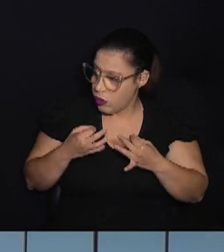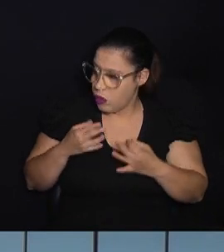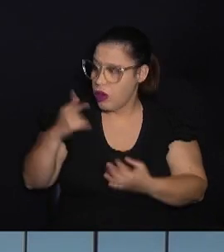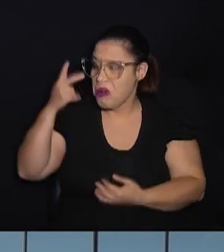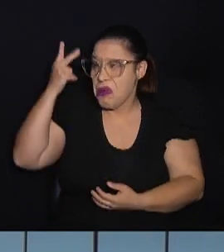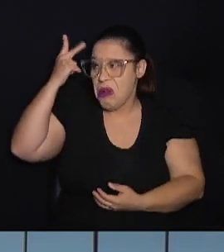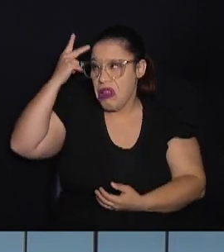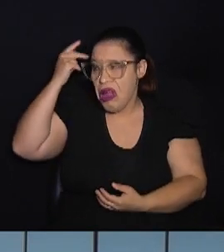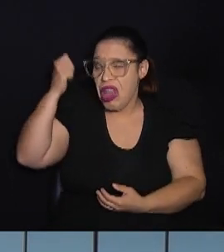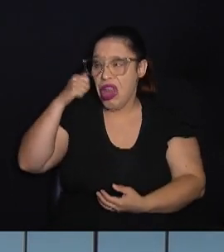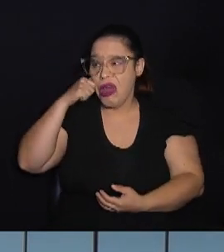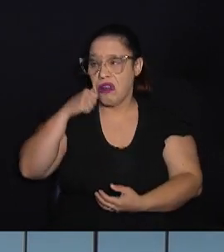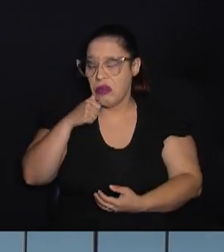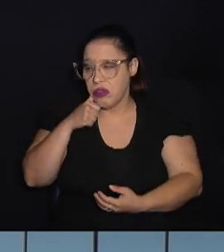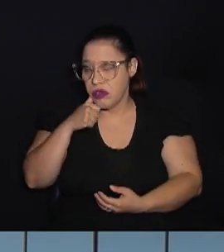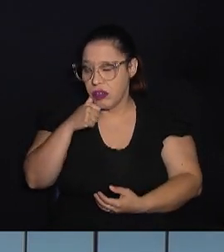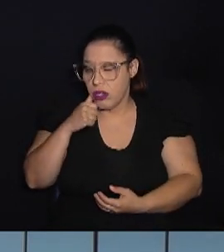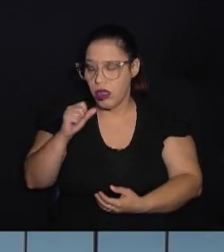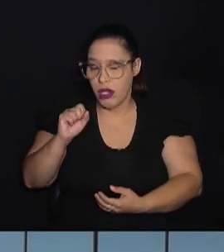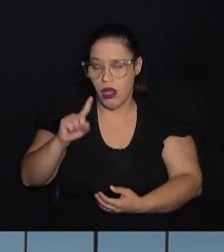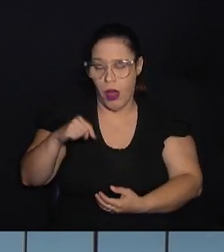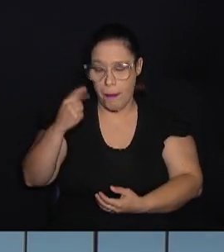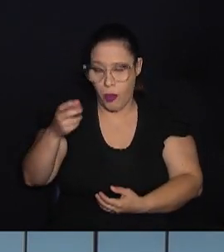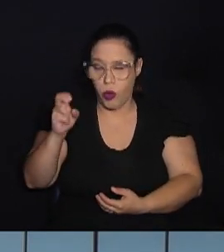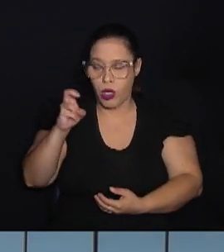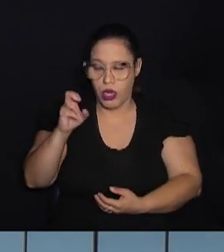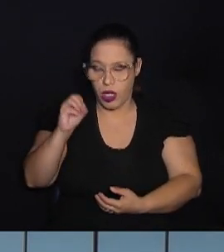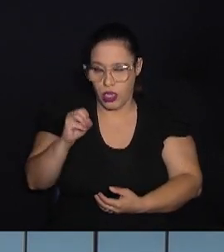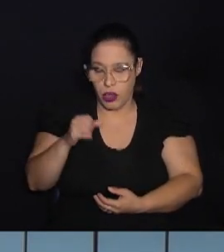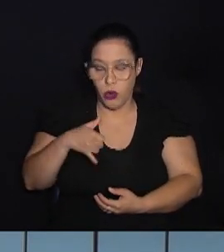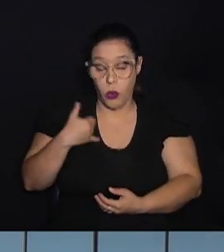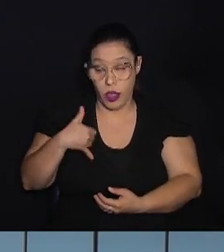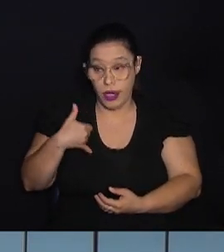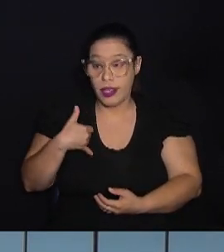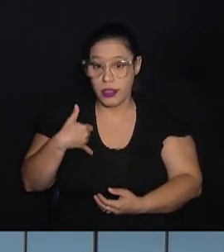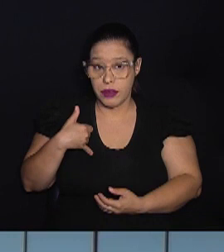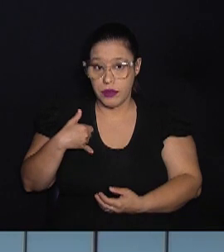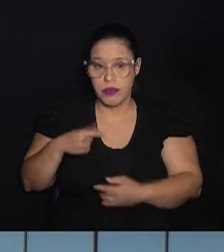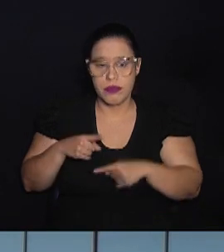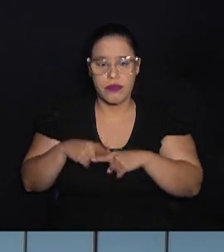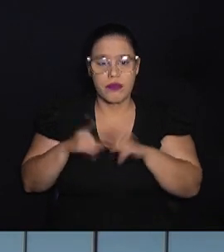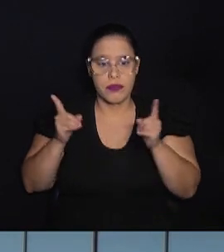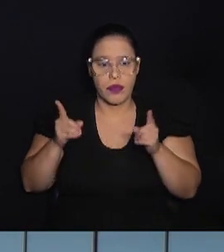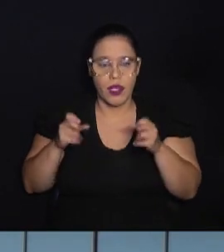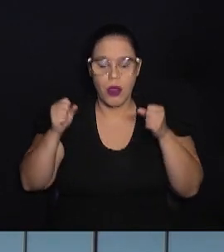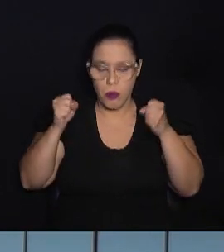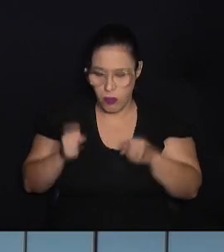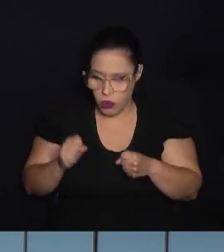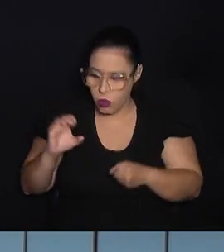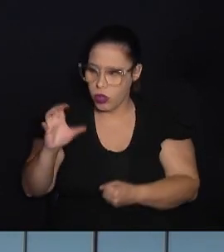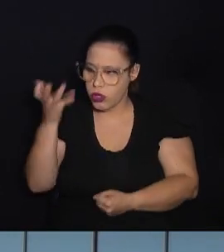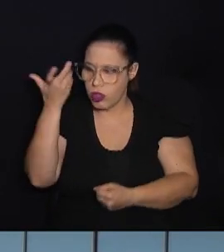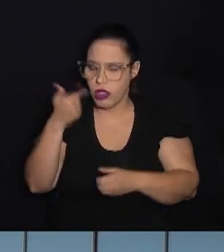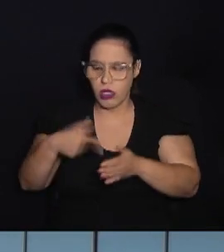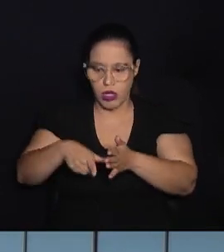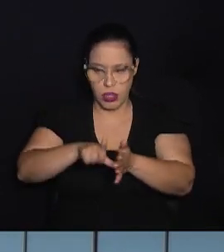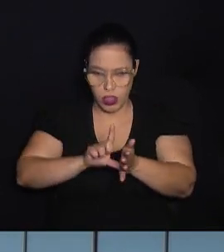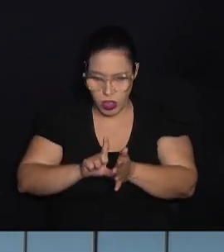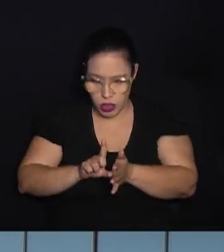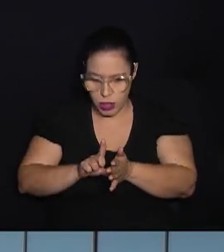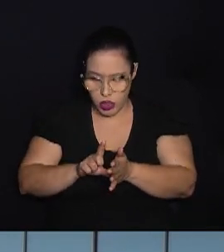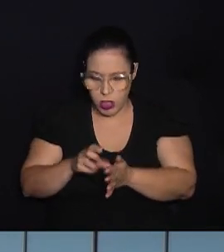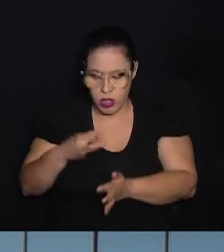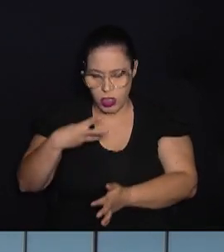comum aí nas mulheres após os 50, acho que foi isso, né? Mas ele pode acontecer antes também, ali na faixa